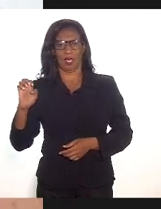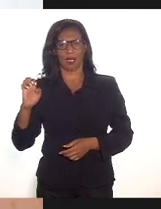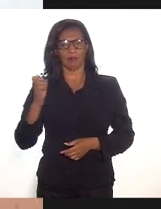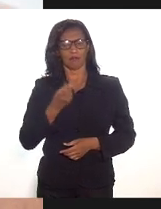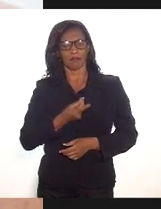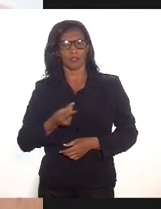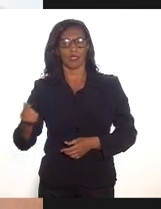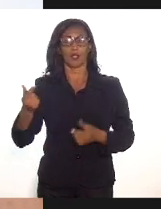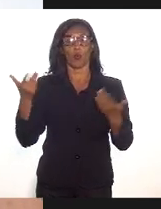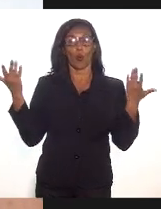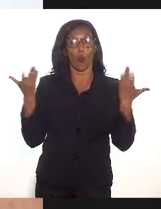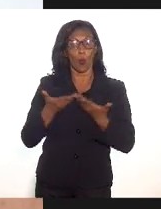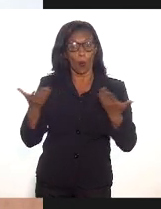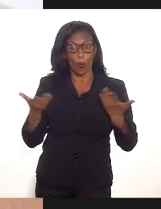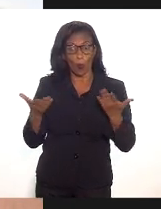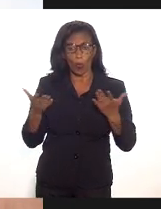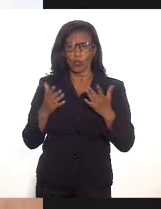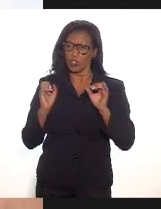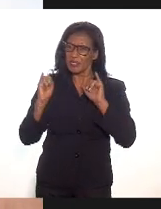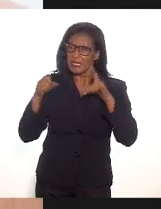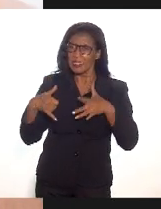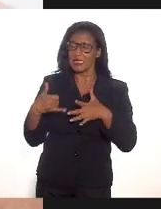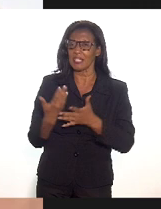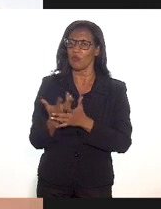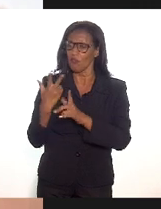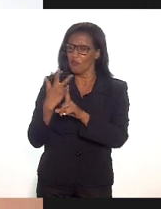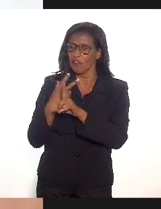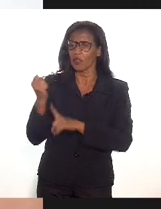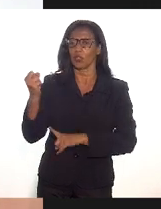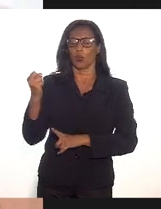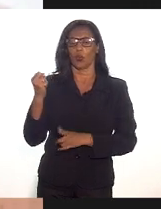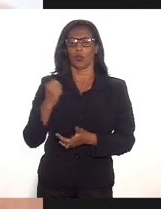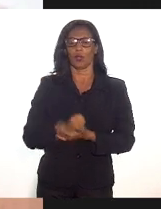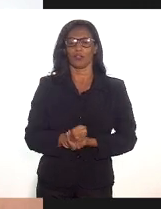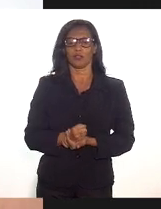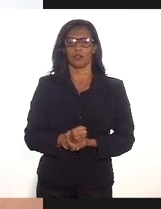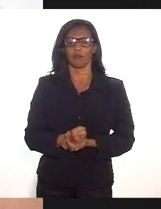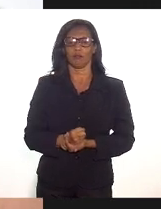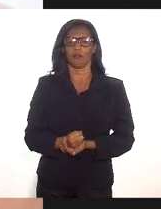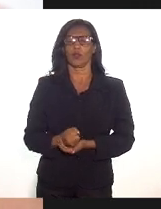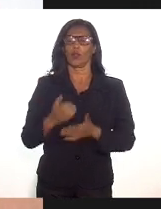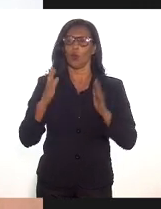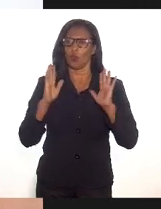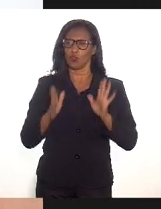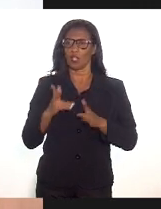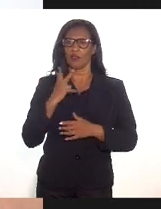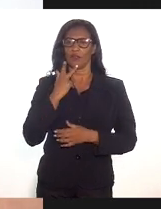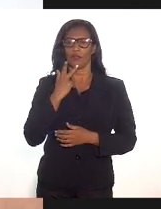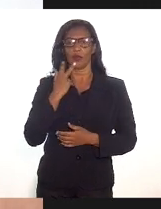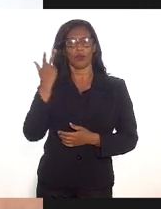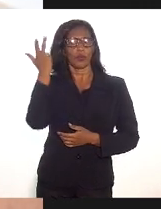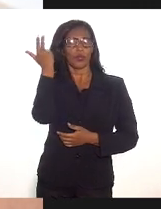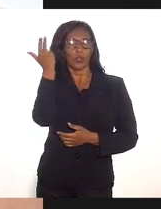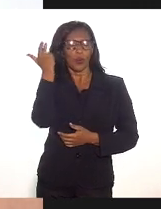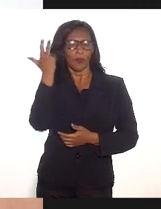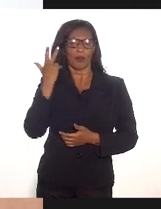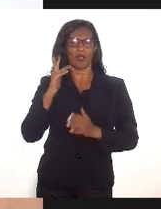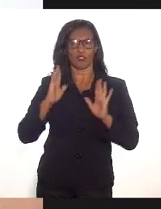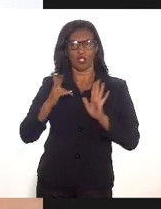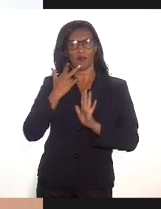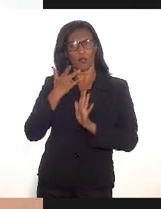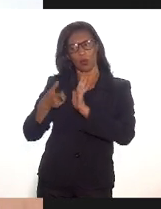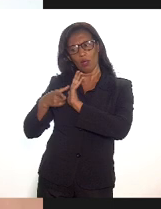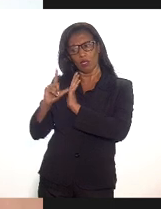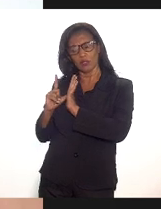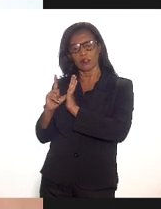saímos hoje, sim, com uma vitória. Como bem diz o velho Eliomar, nosso deputado, que me antecedeu agora nessa